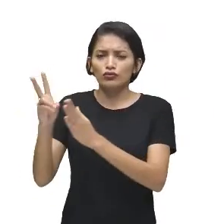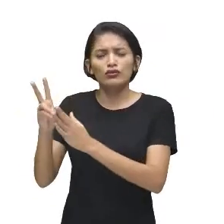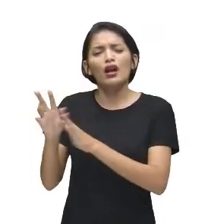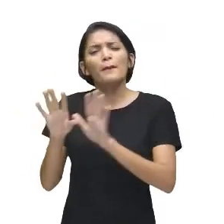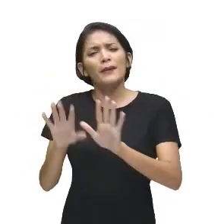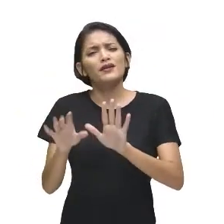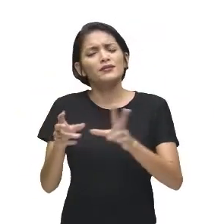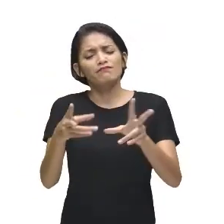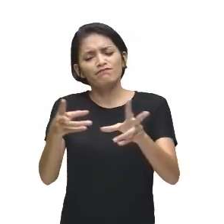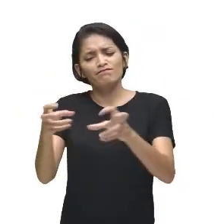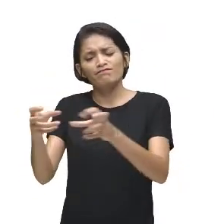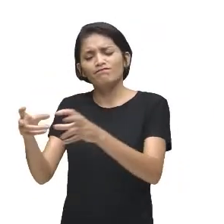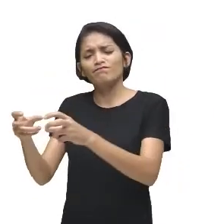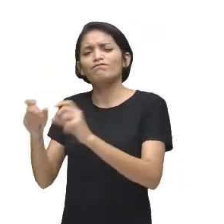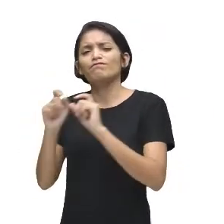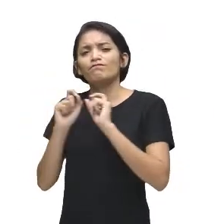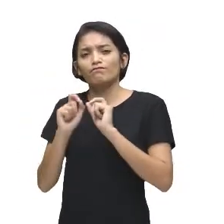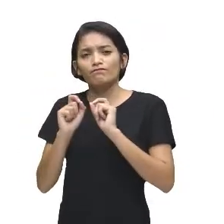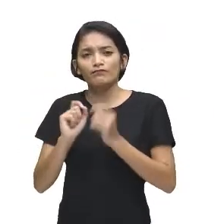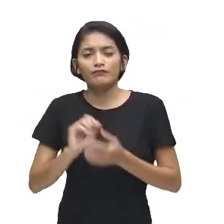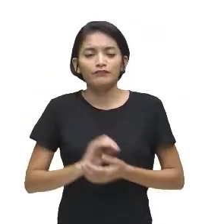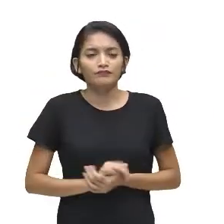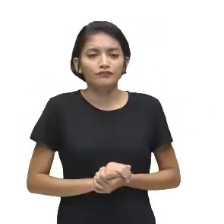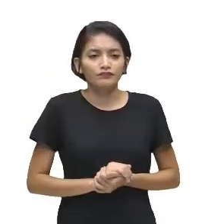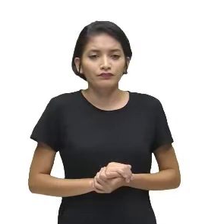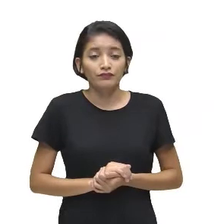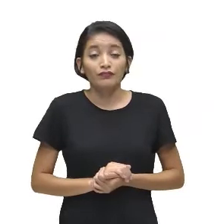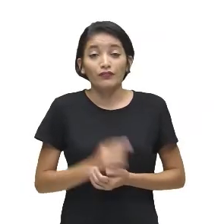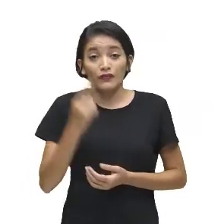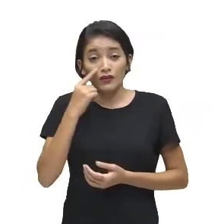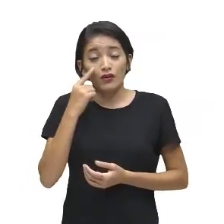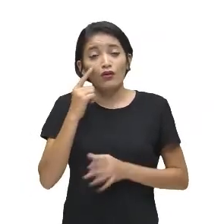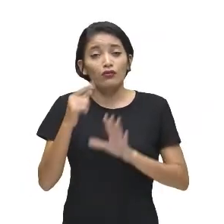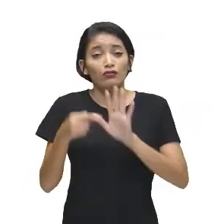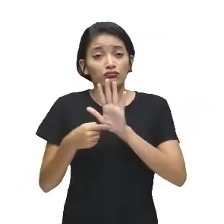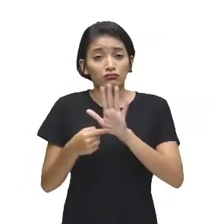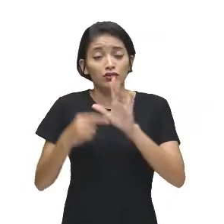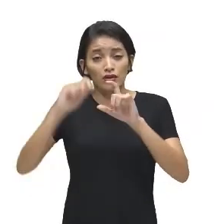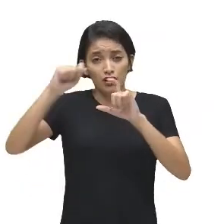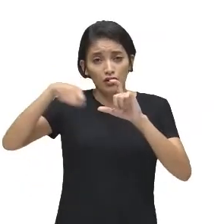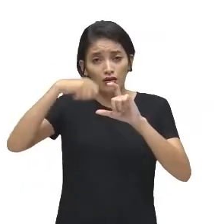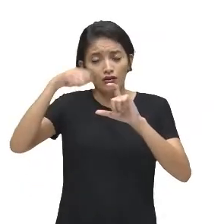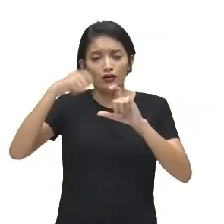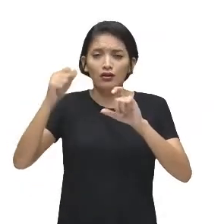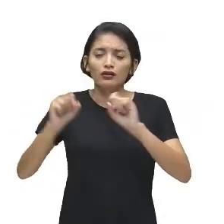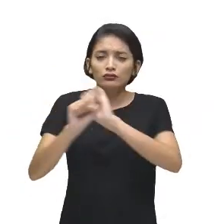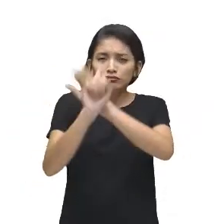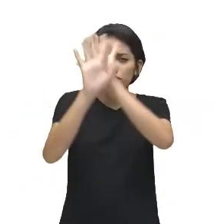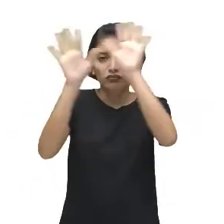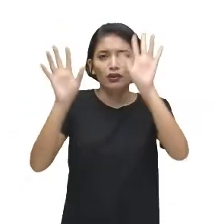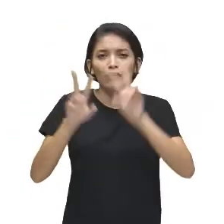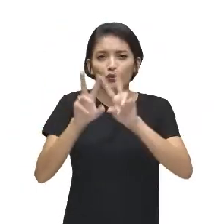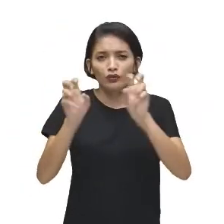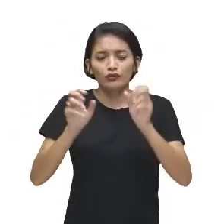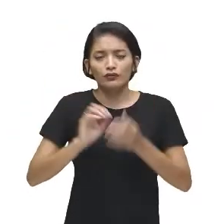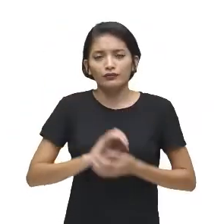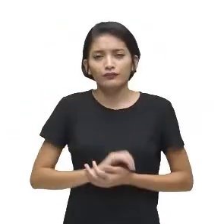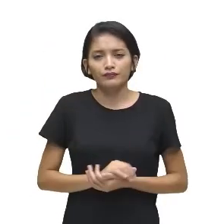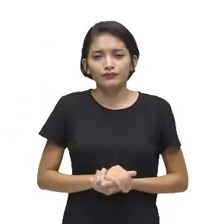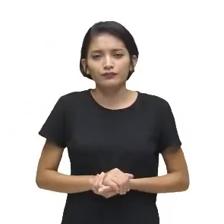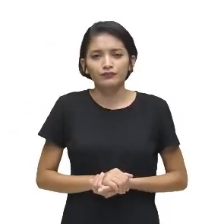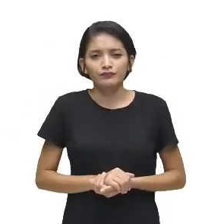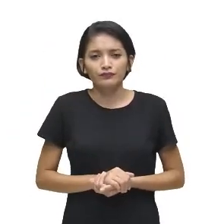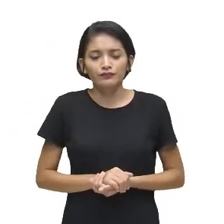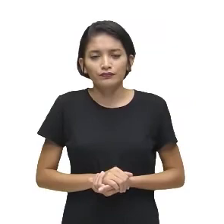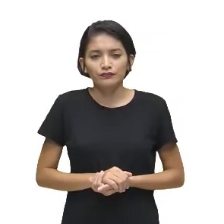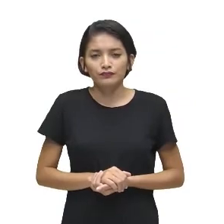carinho a esse pequeno vídeo que pode nos iluminar acerca disso.